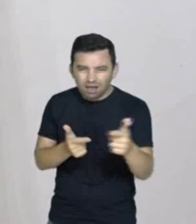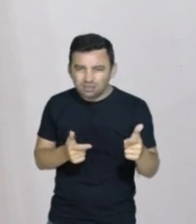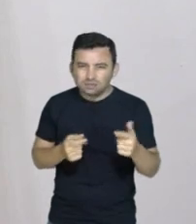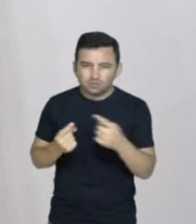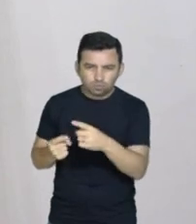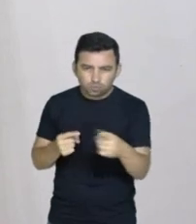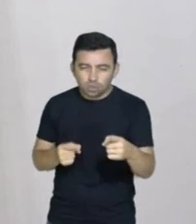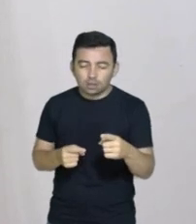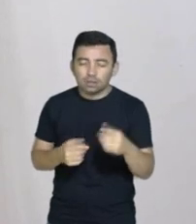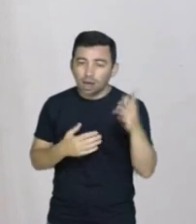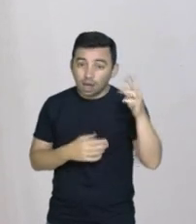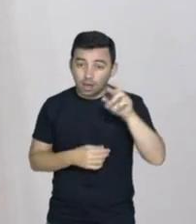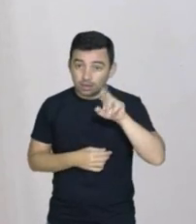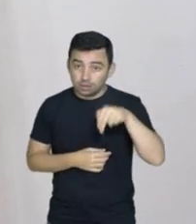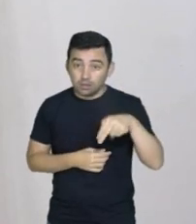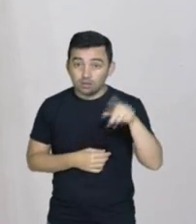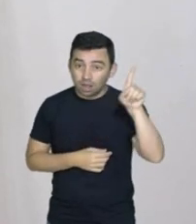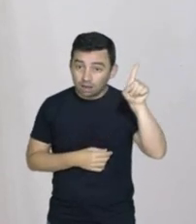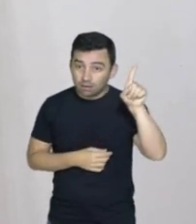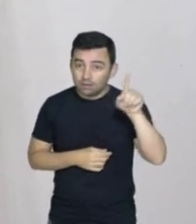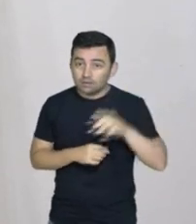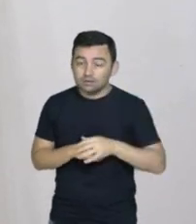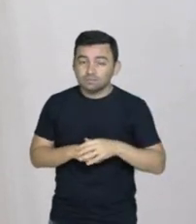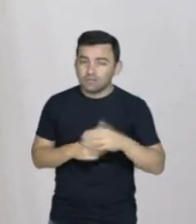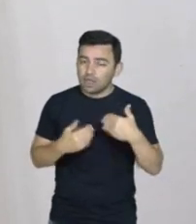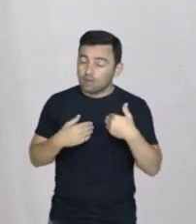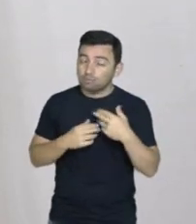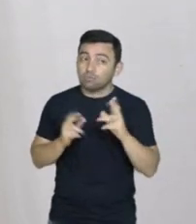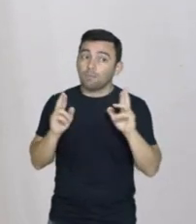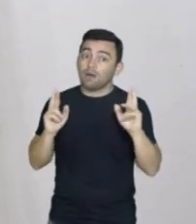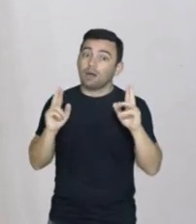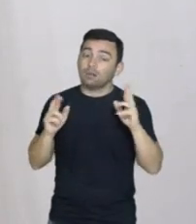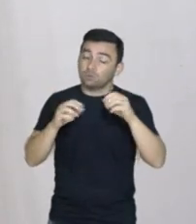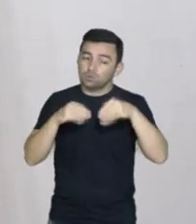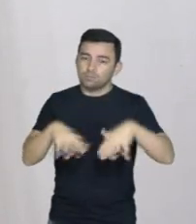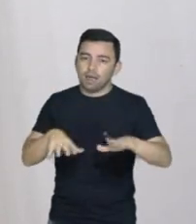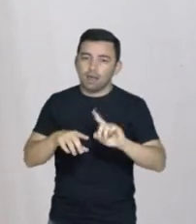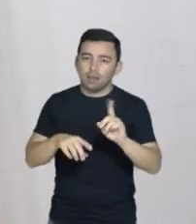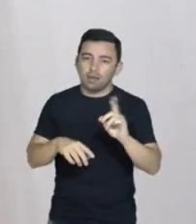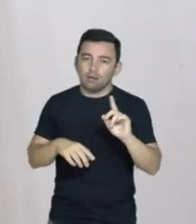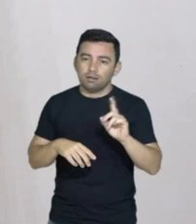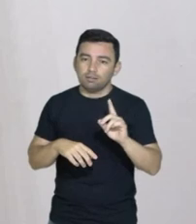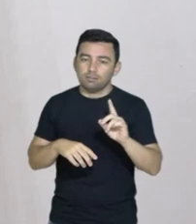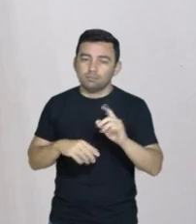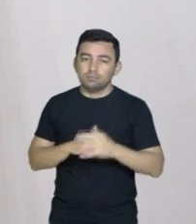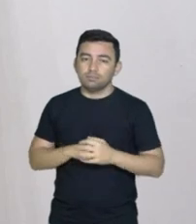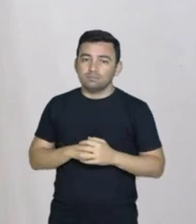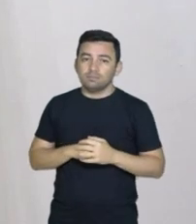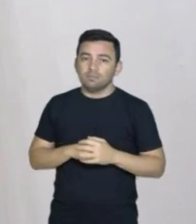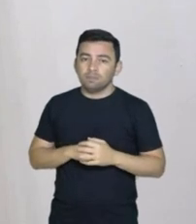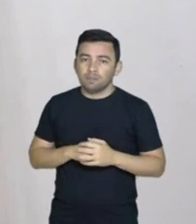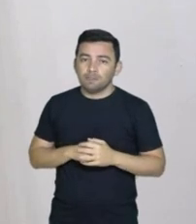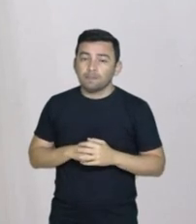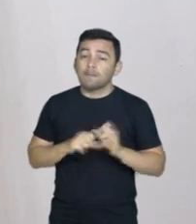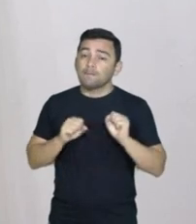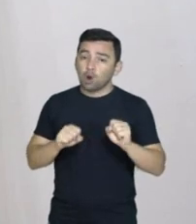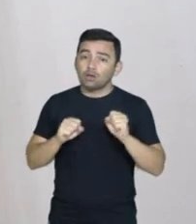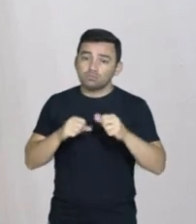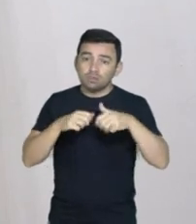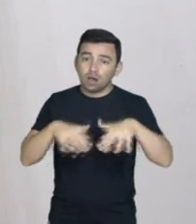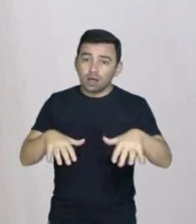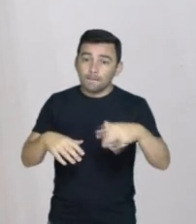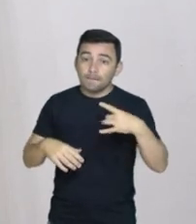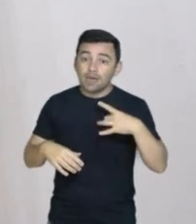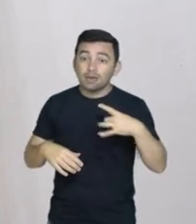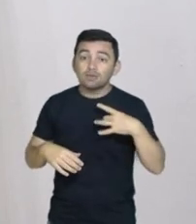lá no Rio Grande do Norte que é tomara que não se Espalhe Mas podem se espalhar pelo Brasil daqui a pouco estão colocando medo